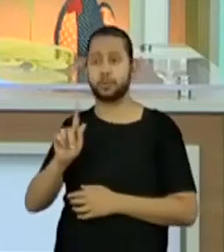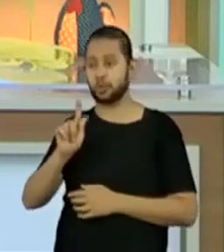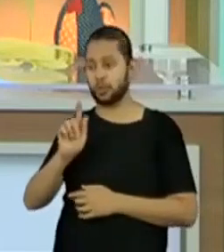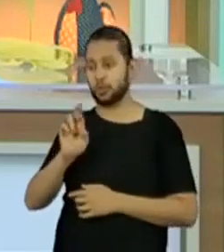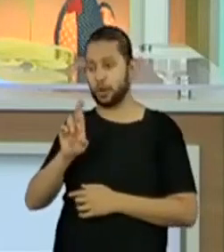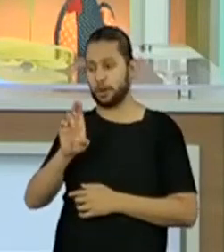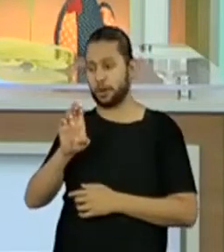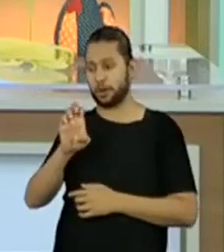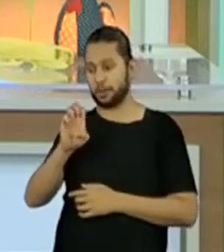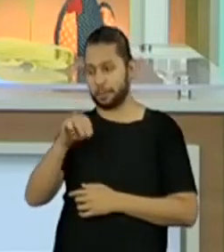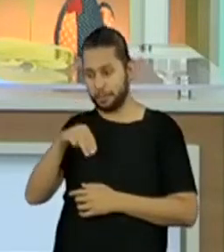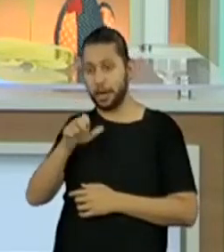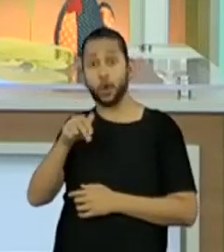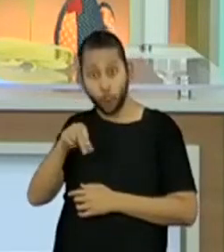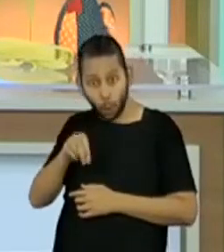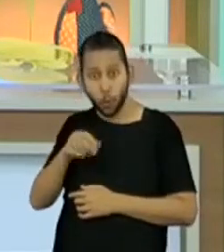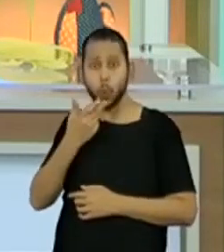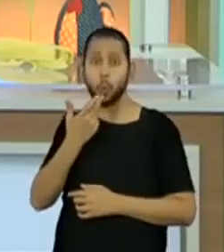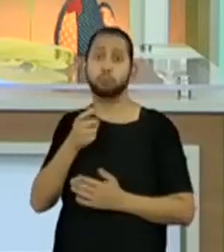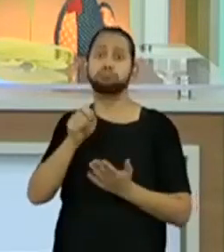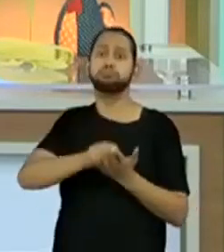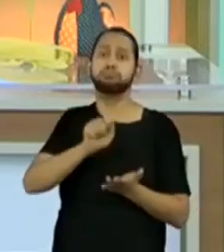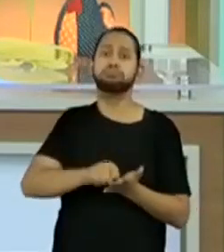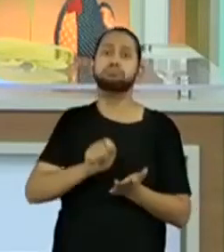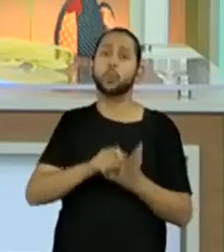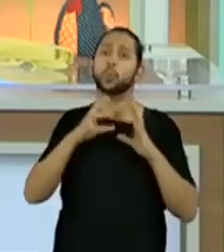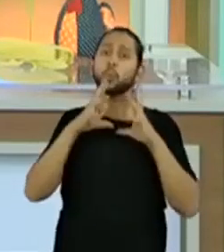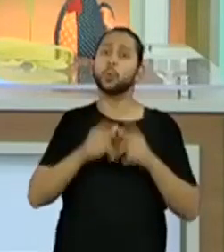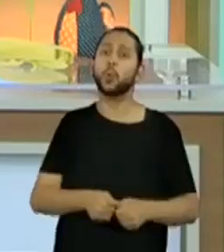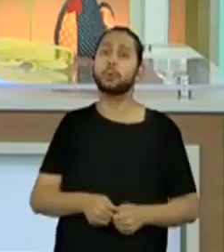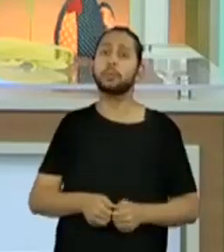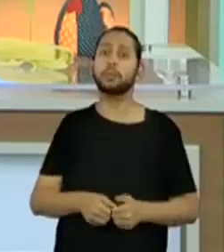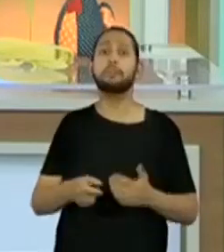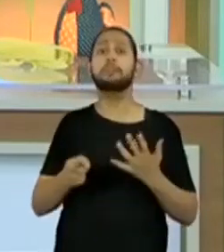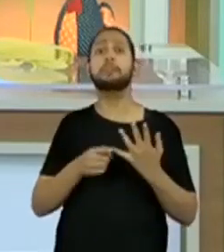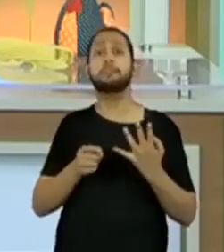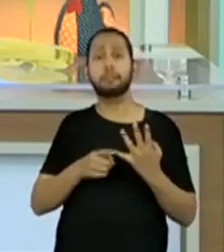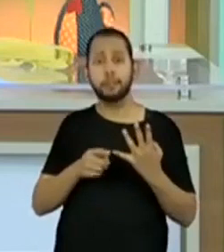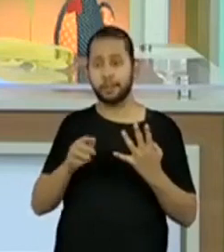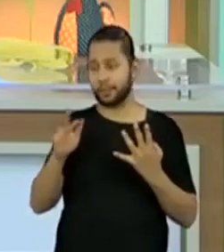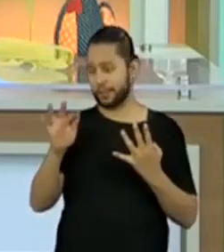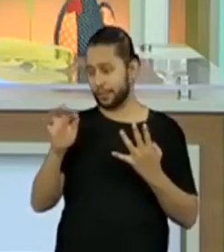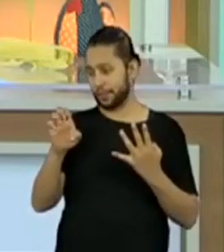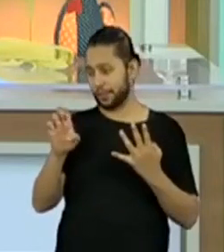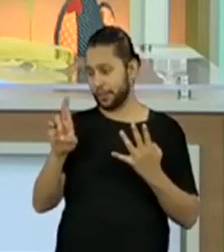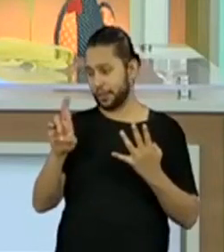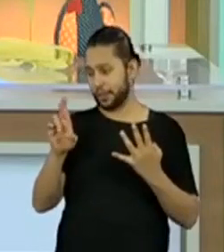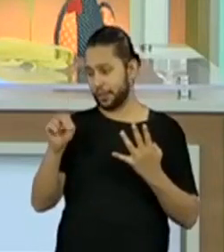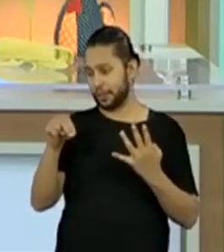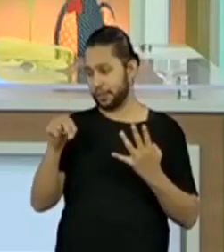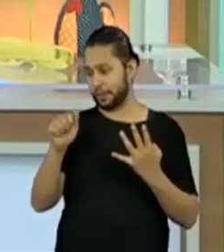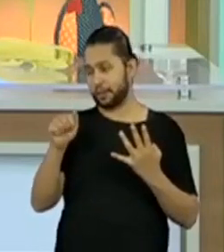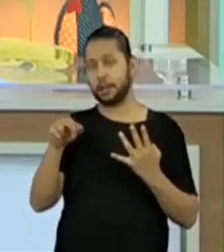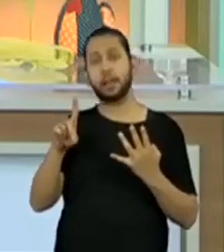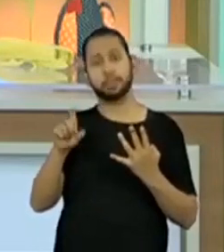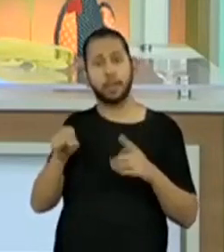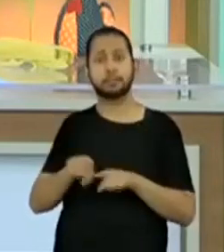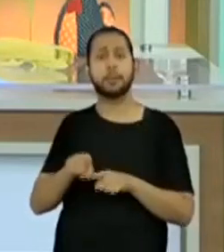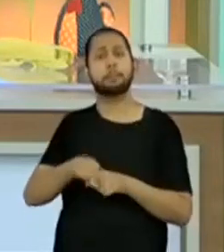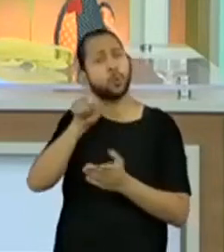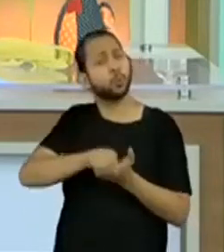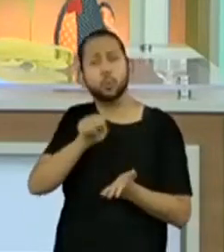tudo. E a mesma coisa a Fernanda, da Escola Estadual Maura Arruda, diz que está anotando todas